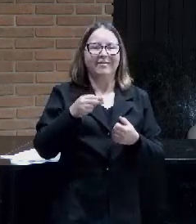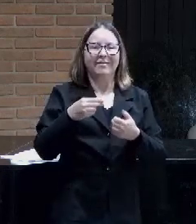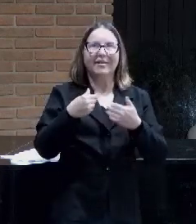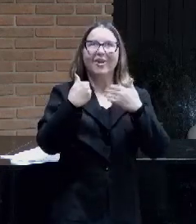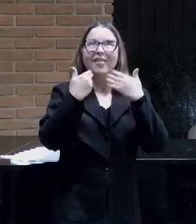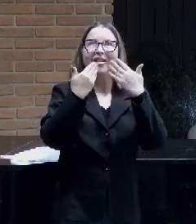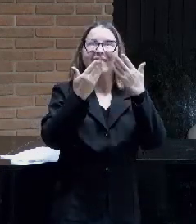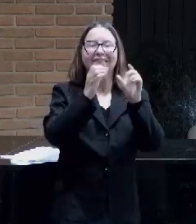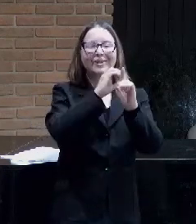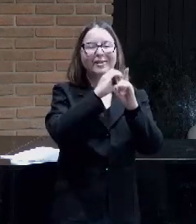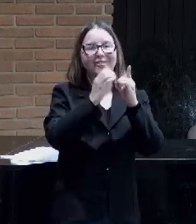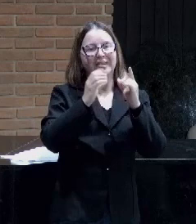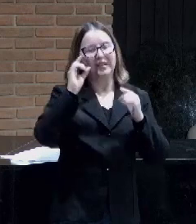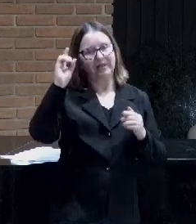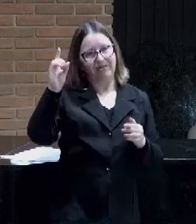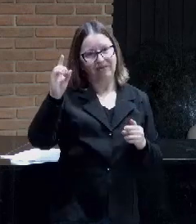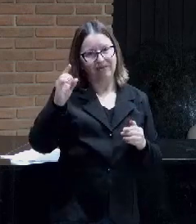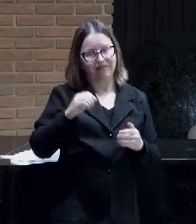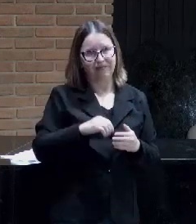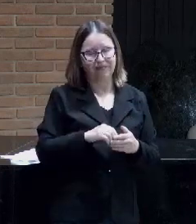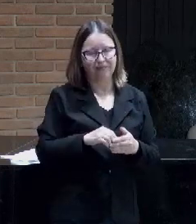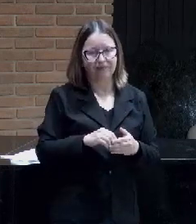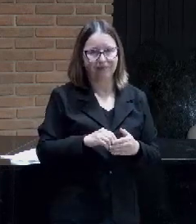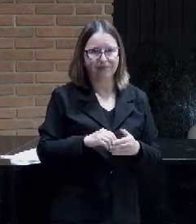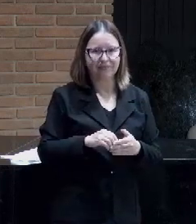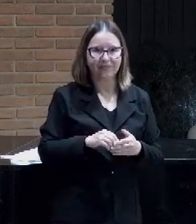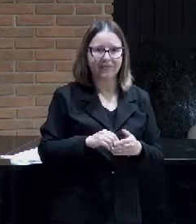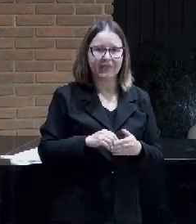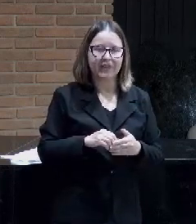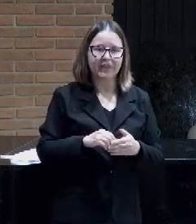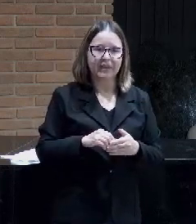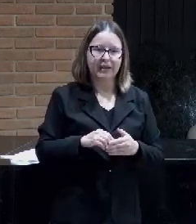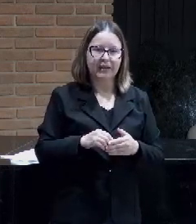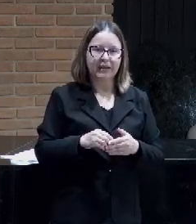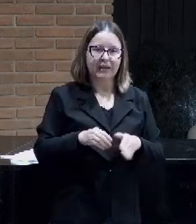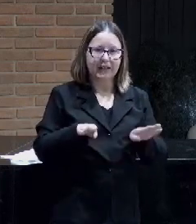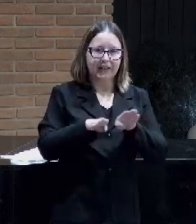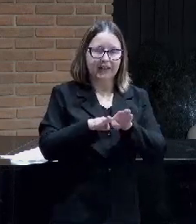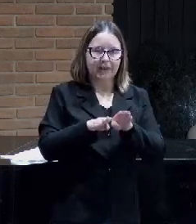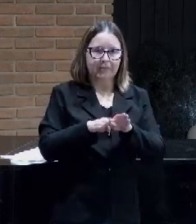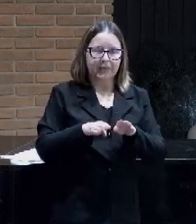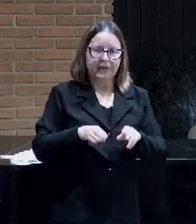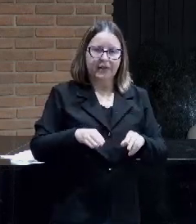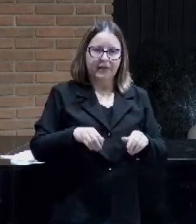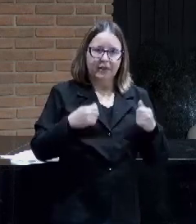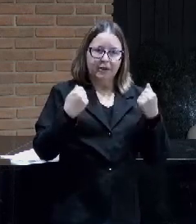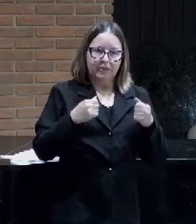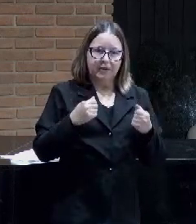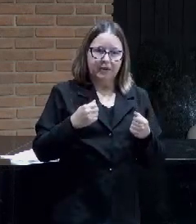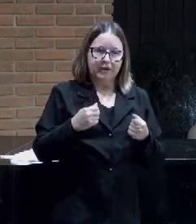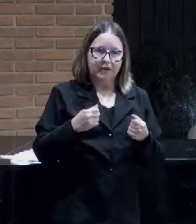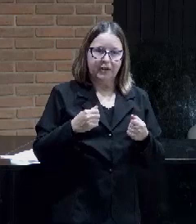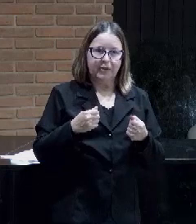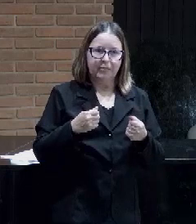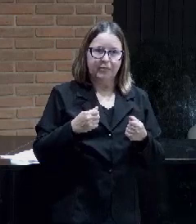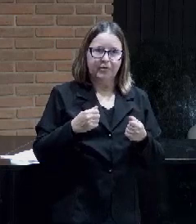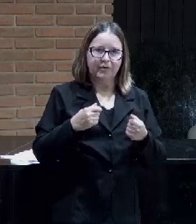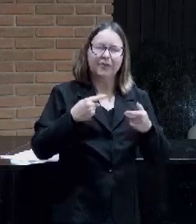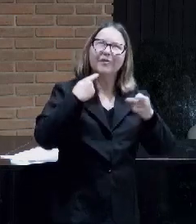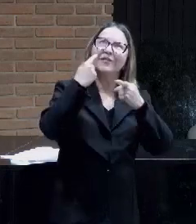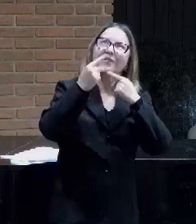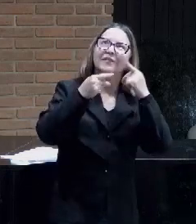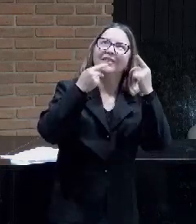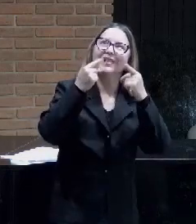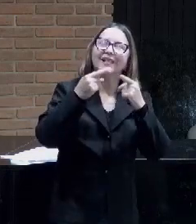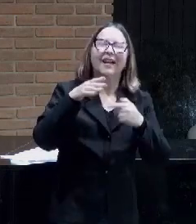os votos que nós devemos fazer em nossa intimidade com Deus, afirmando e reafirmando constantemente que nós amamos Ele, que nós vamos